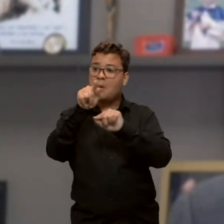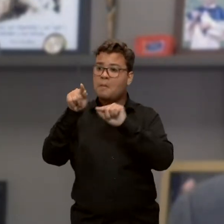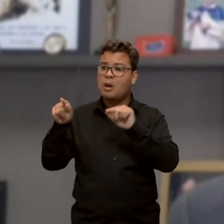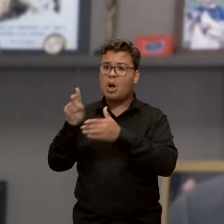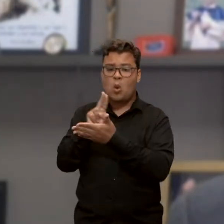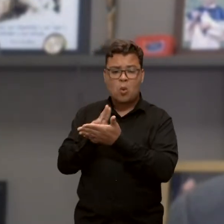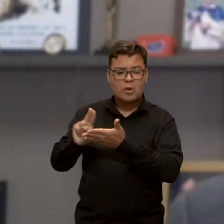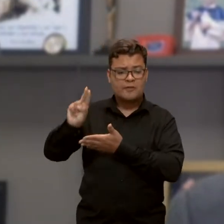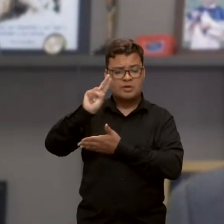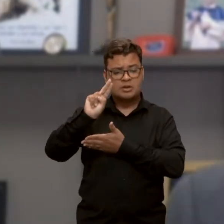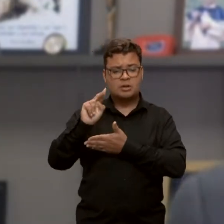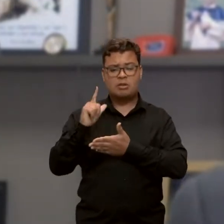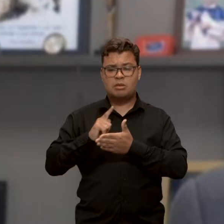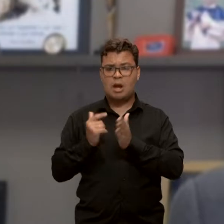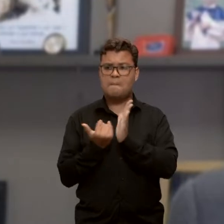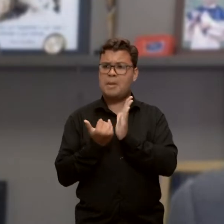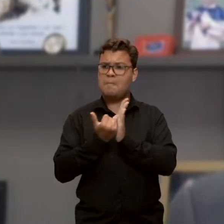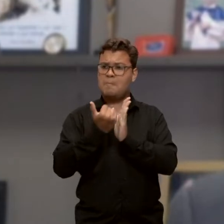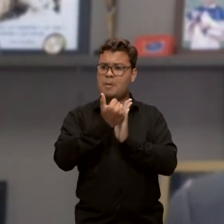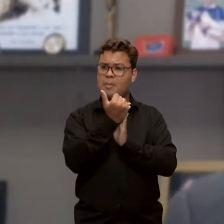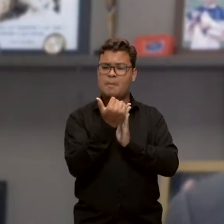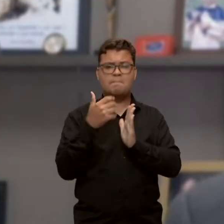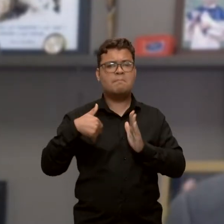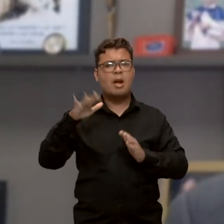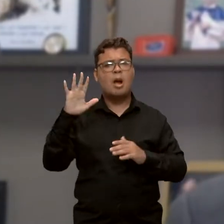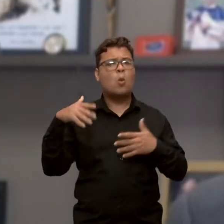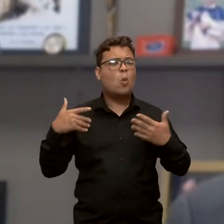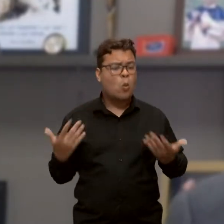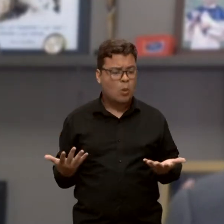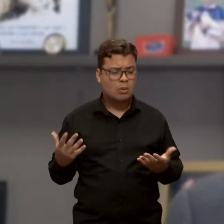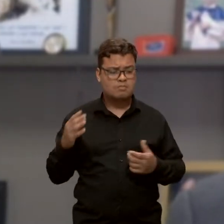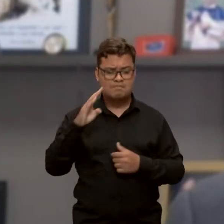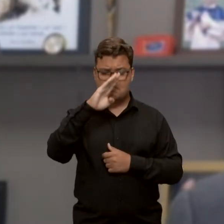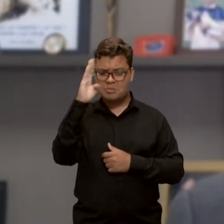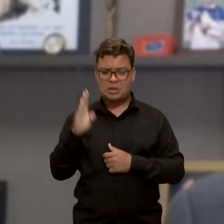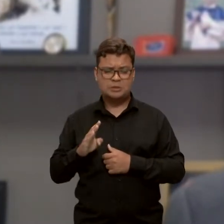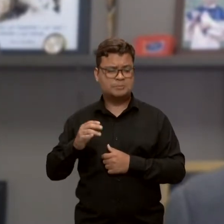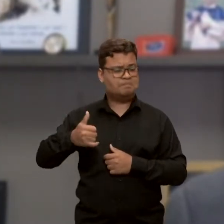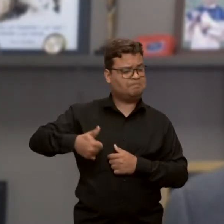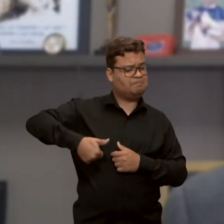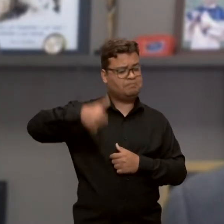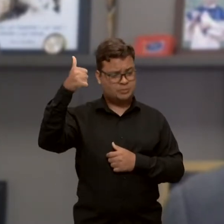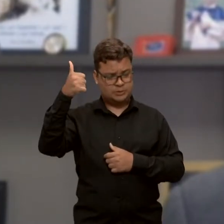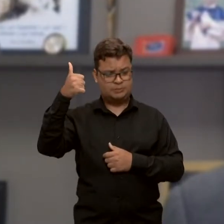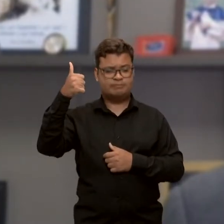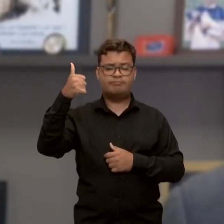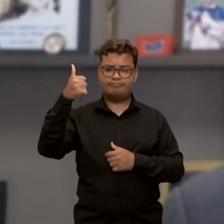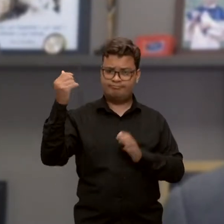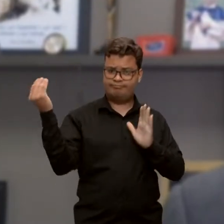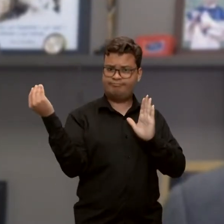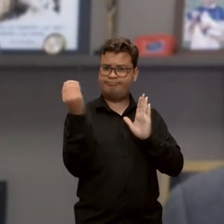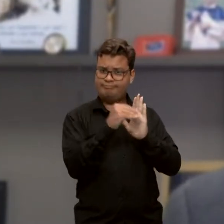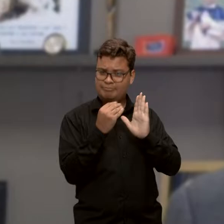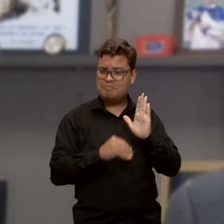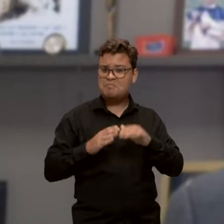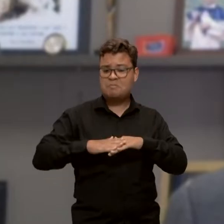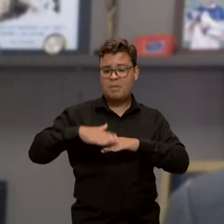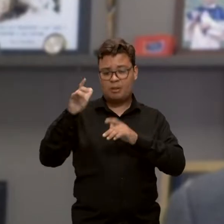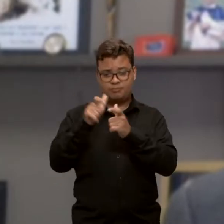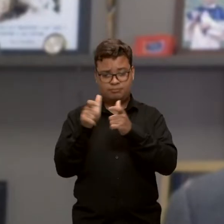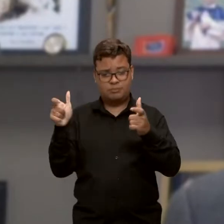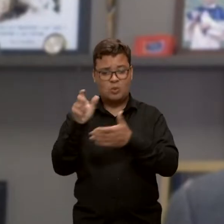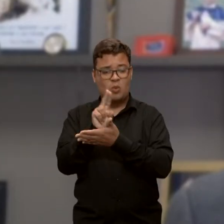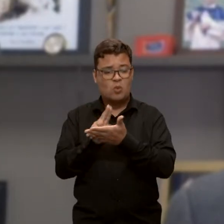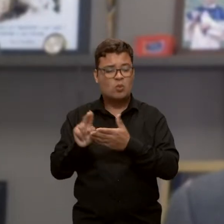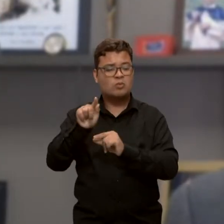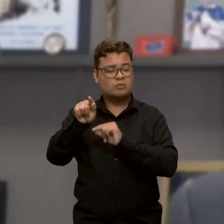universidades ranqueadas, de longe o Brasil vai se destacar. Então, professor Camila, só para responder, eu prefiro que o nosso